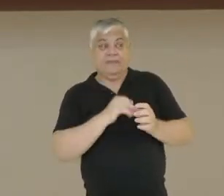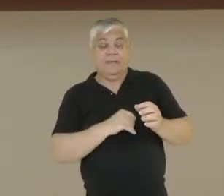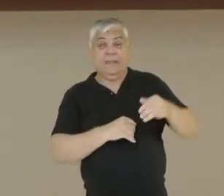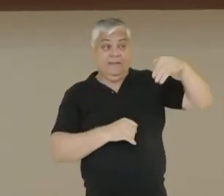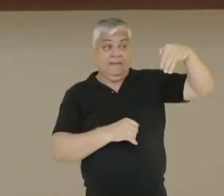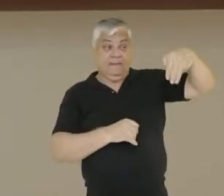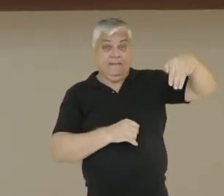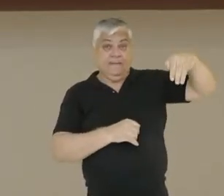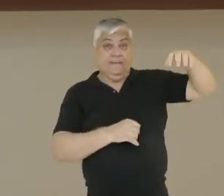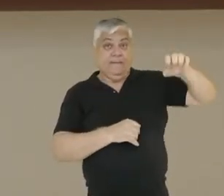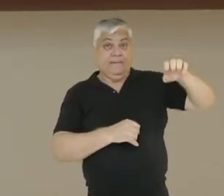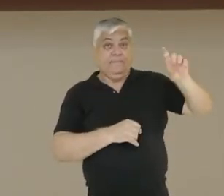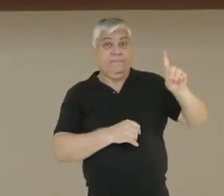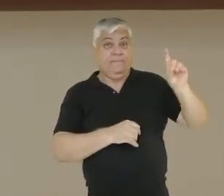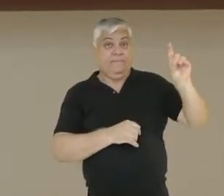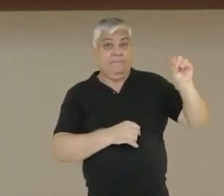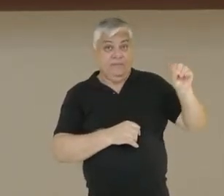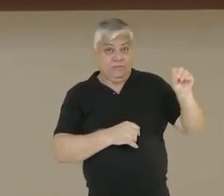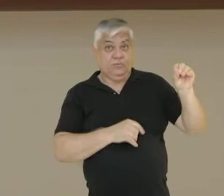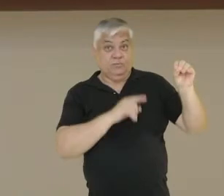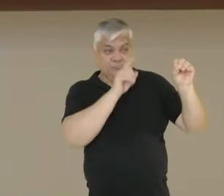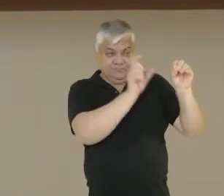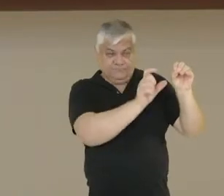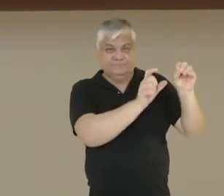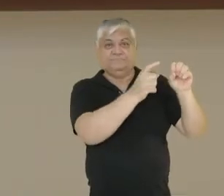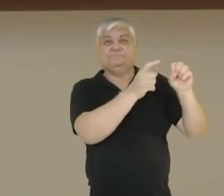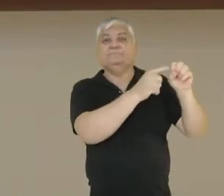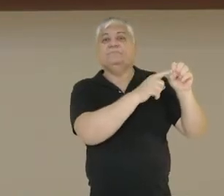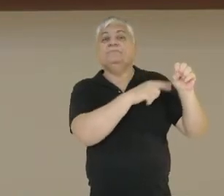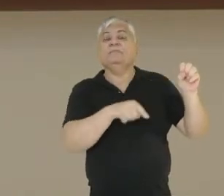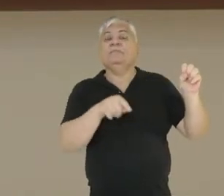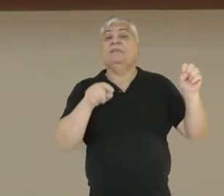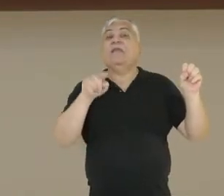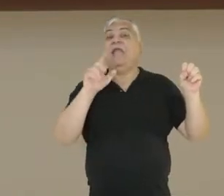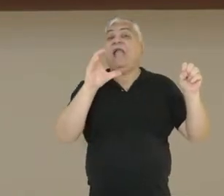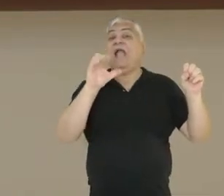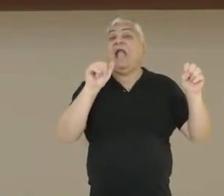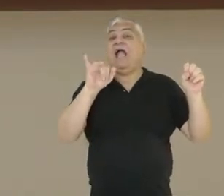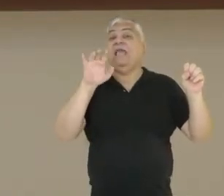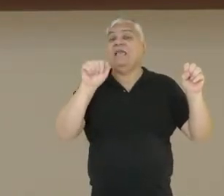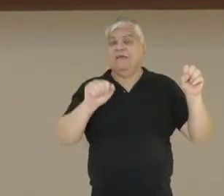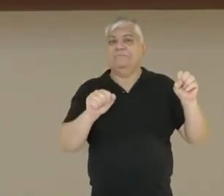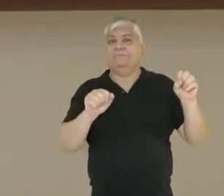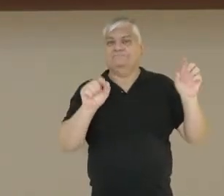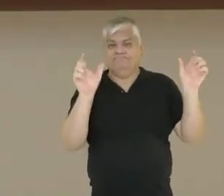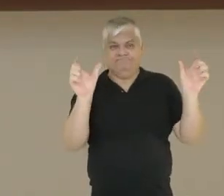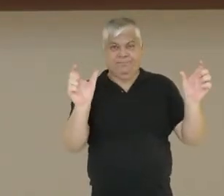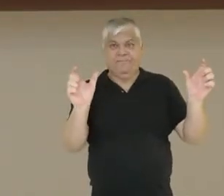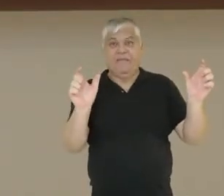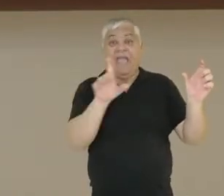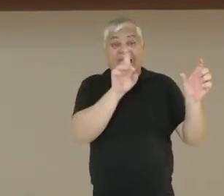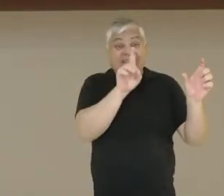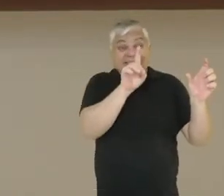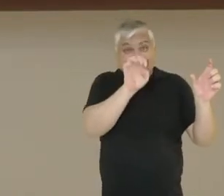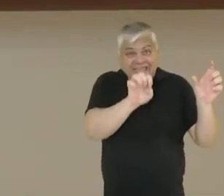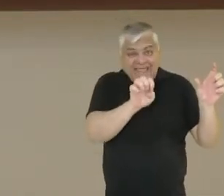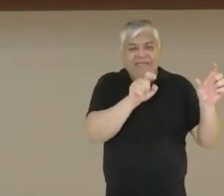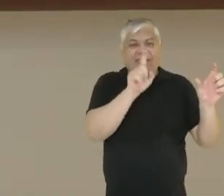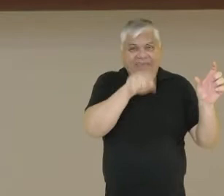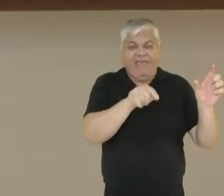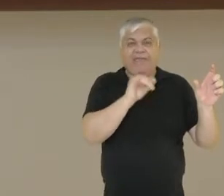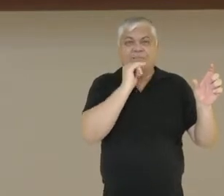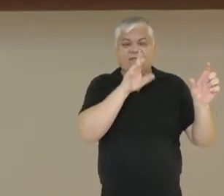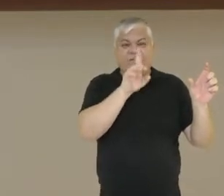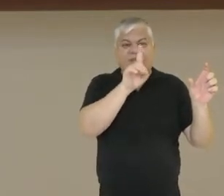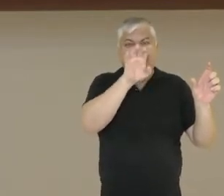depois do substantivo, do adjetivo, do advérbio, vai ter um de mais alguma coisa. Se eu puder substituir